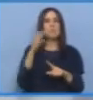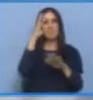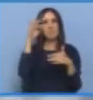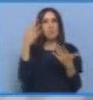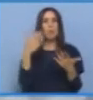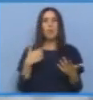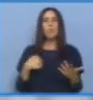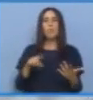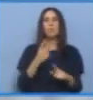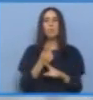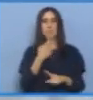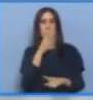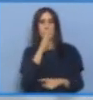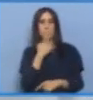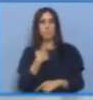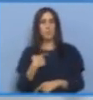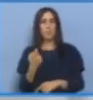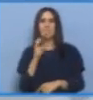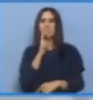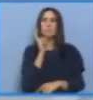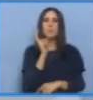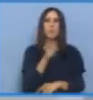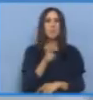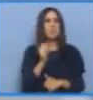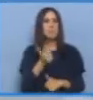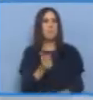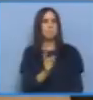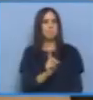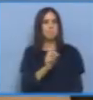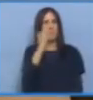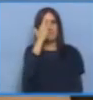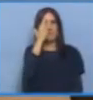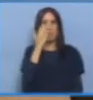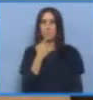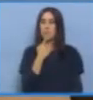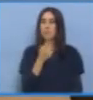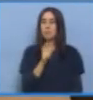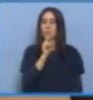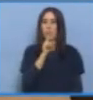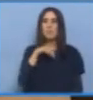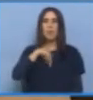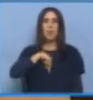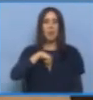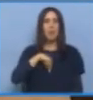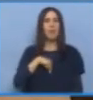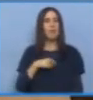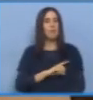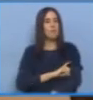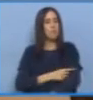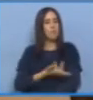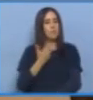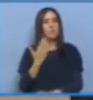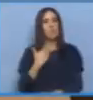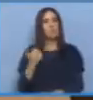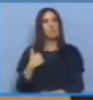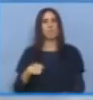porque é que vais, provavelmente não lhe consigo dar uma resposta certa. O que lhe posso dizer é que há algo dentro de mim, uma força maior que me chama